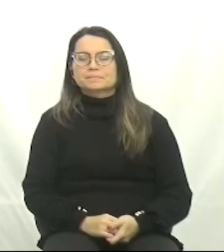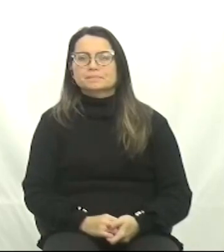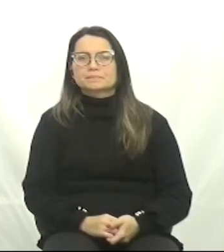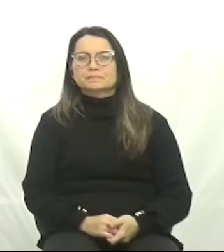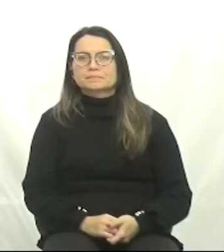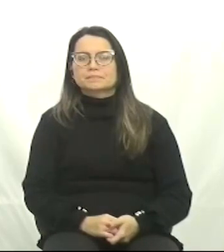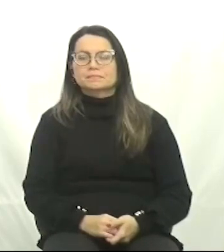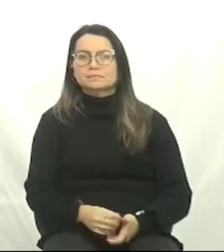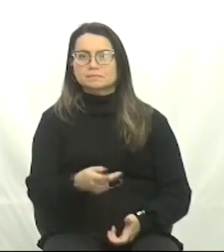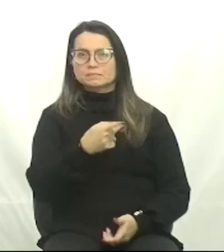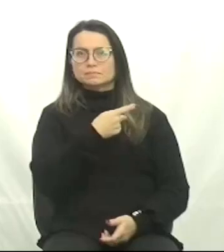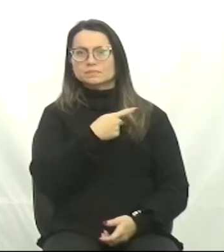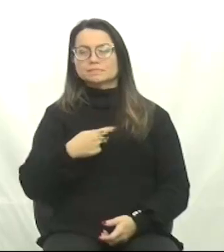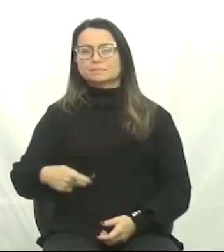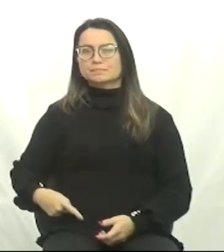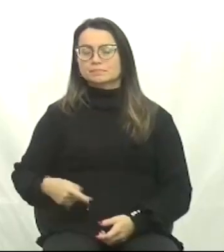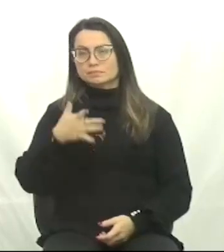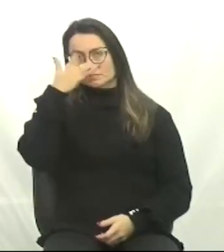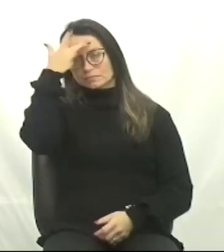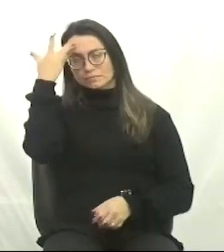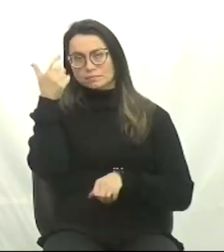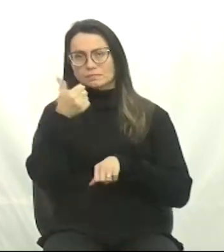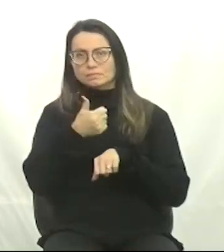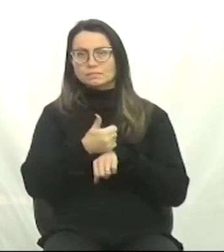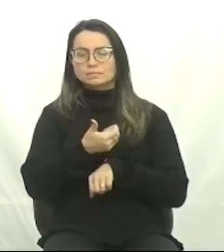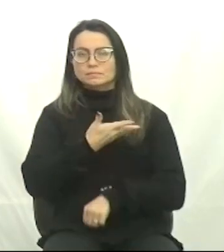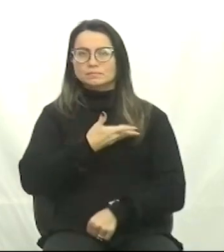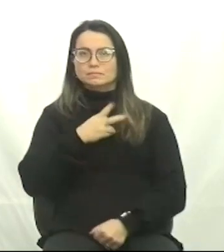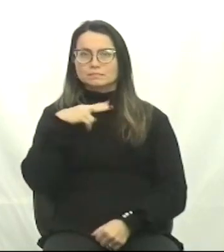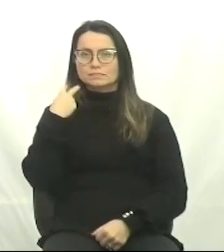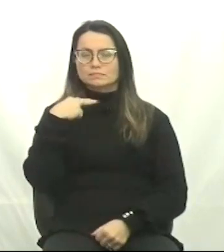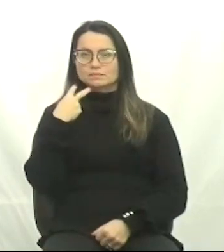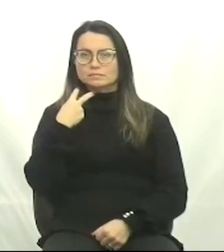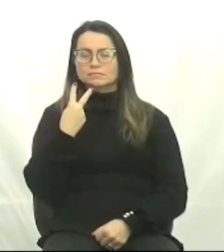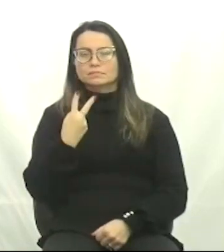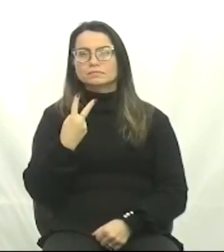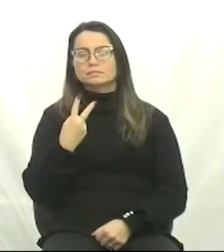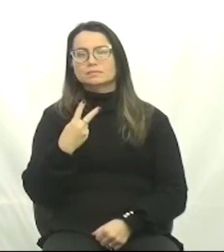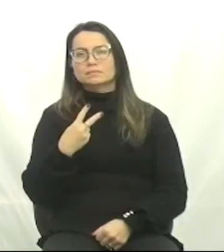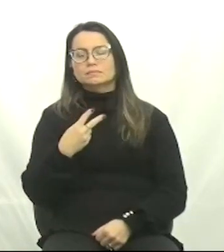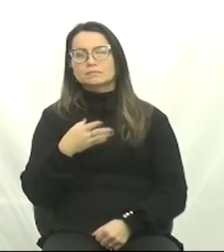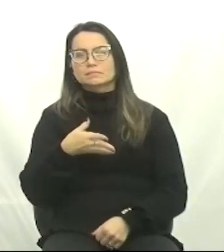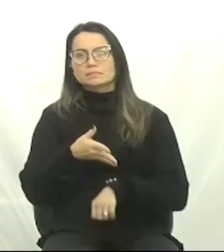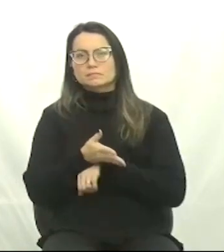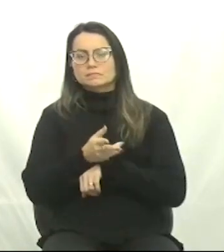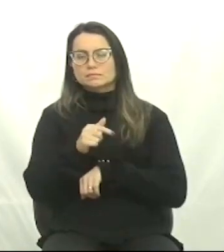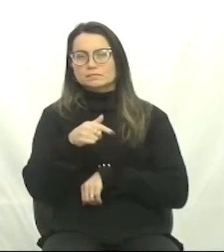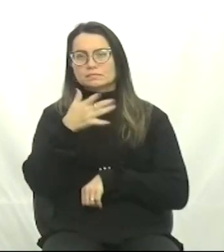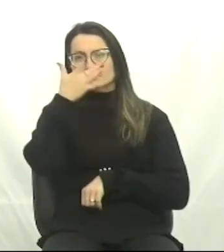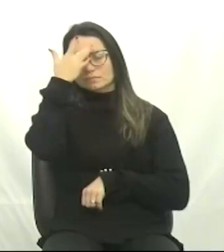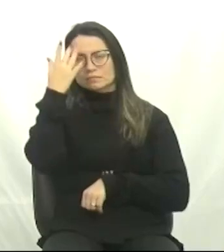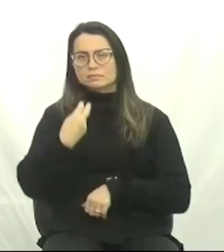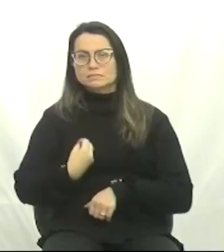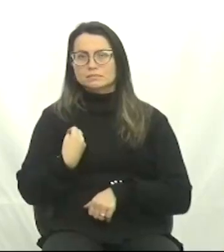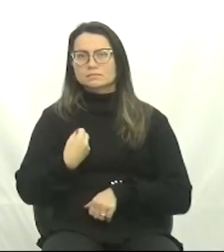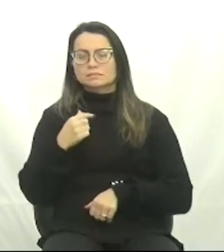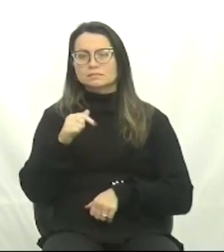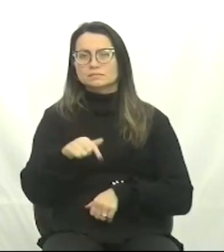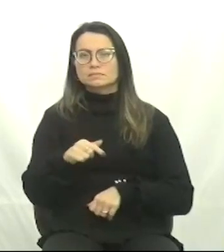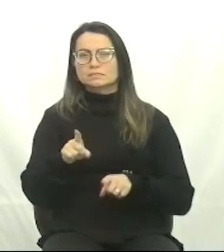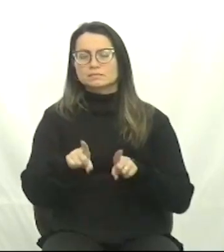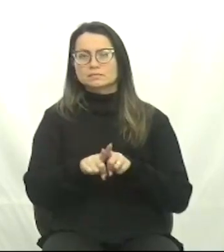Senhor presidente, a mesa diretora, nobres colegas vereadores, vereadora, público que nos acompanha